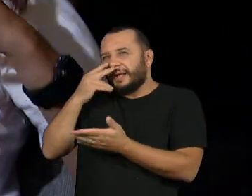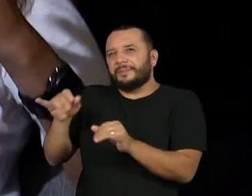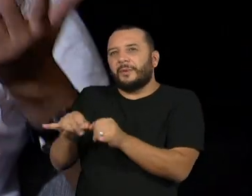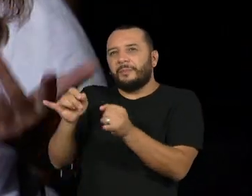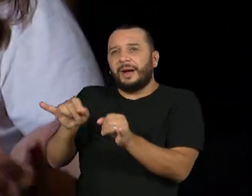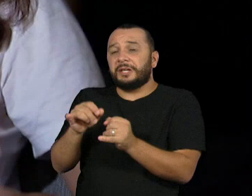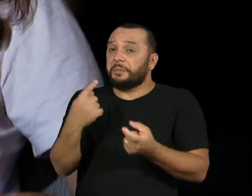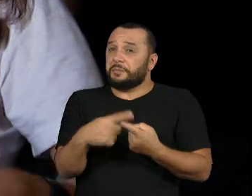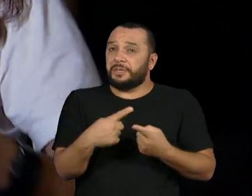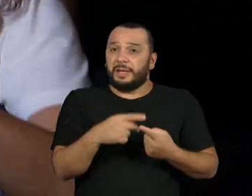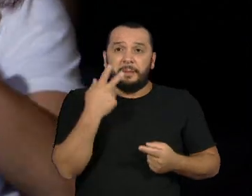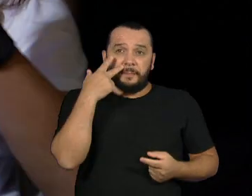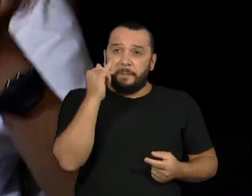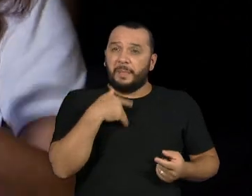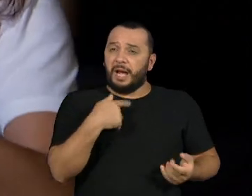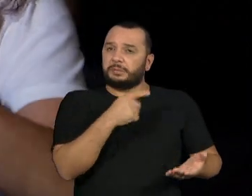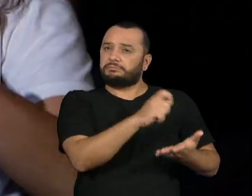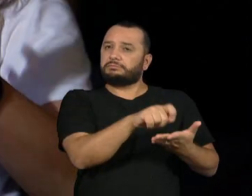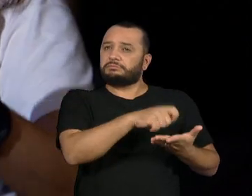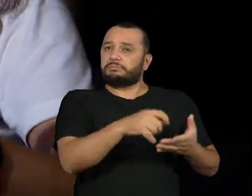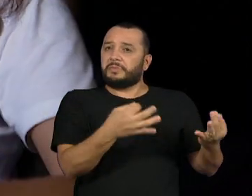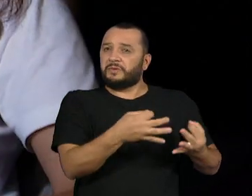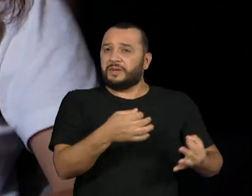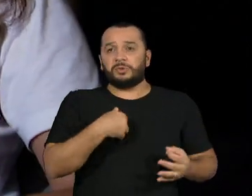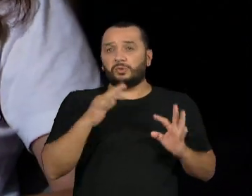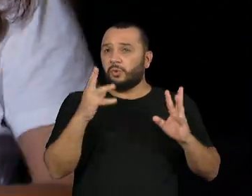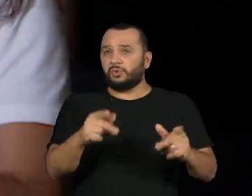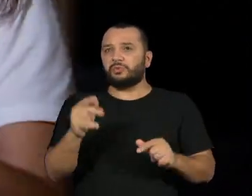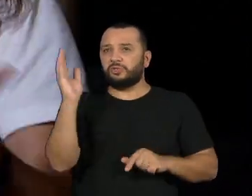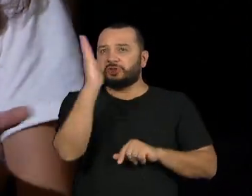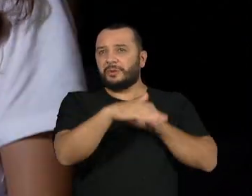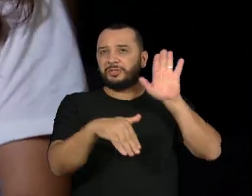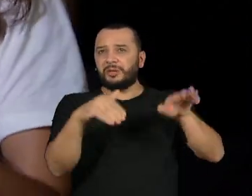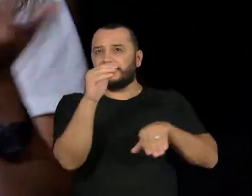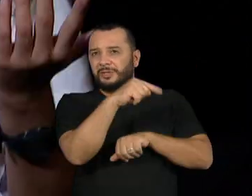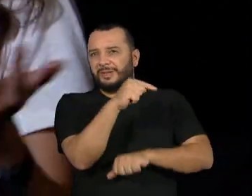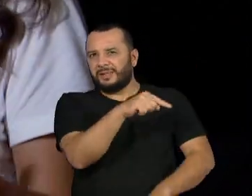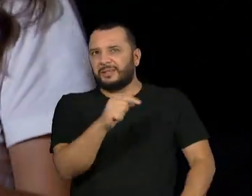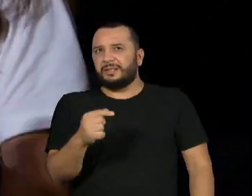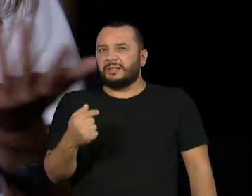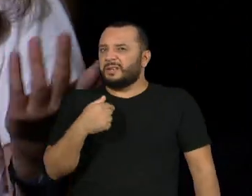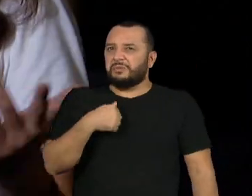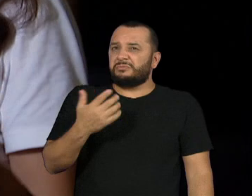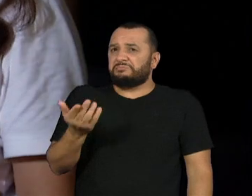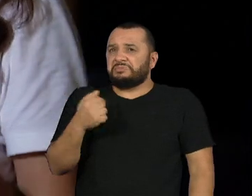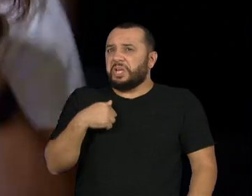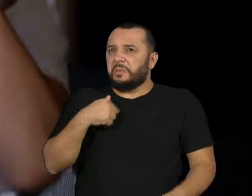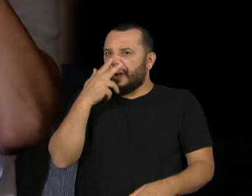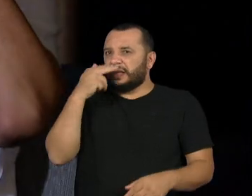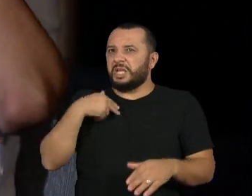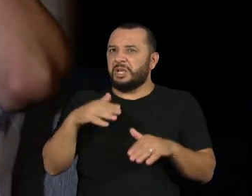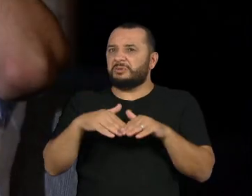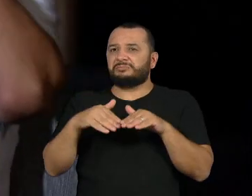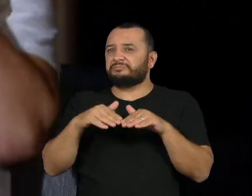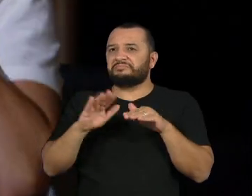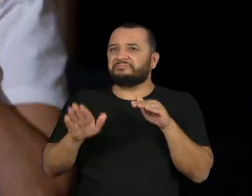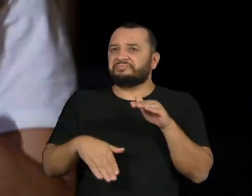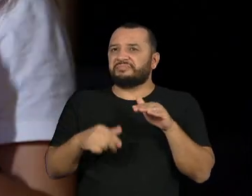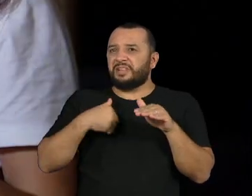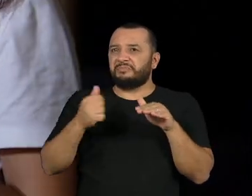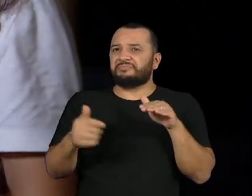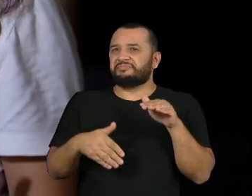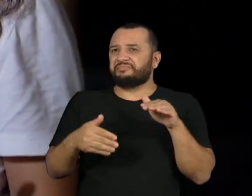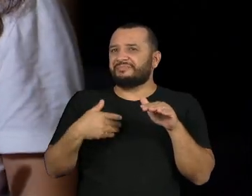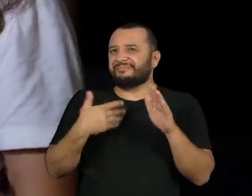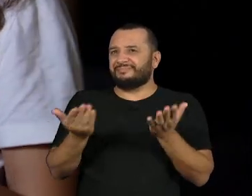muito requisitado, todo mundo falava que ele era uma pessoa incrível, né? E eu achava que talvez eu não fosse ninguém perto dele ou